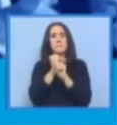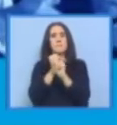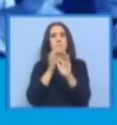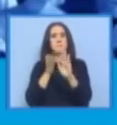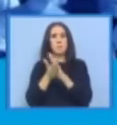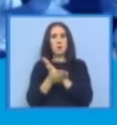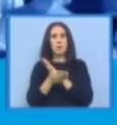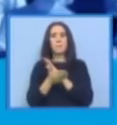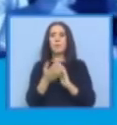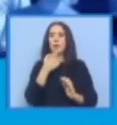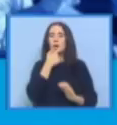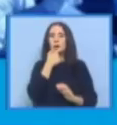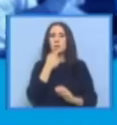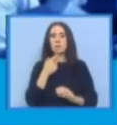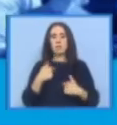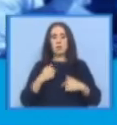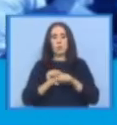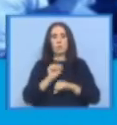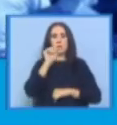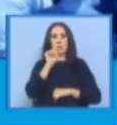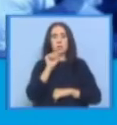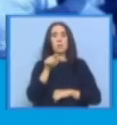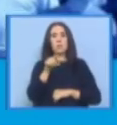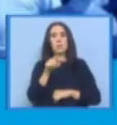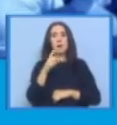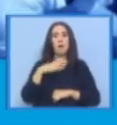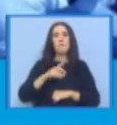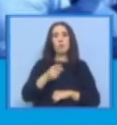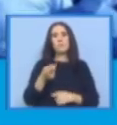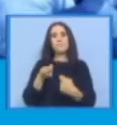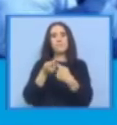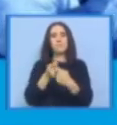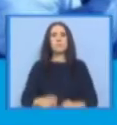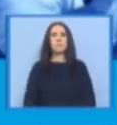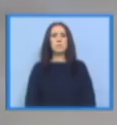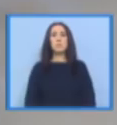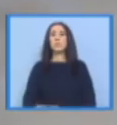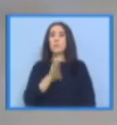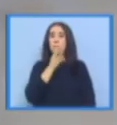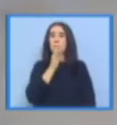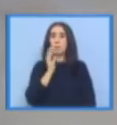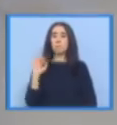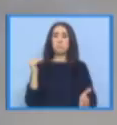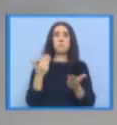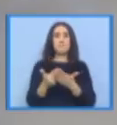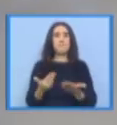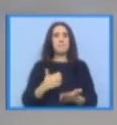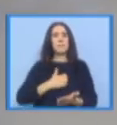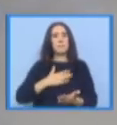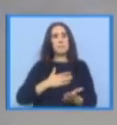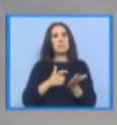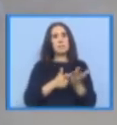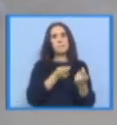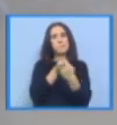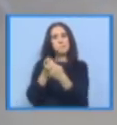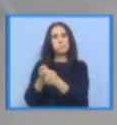trabalho em que faça sentido as suas qualificações com a procura. Já se fala há muito tempo do aproximar das necessidades das empresas